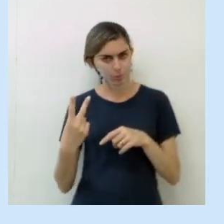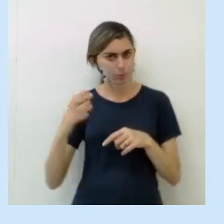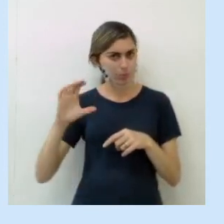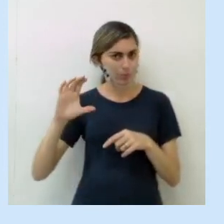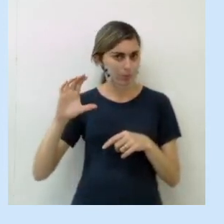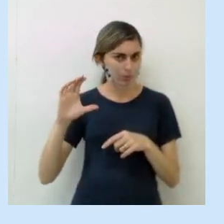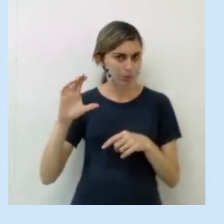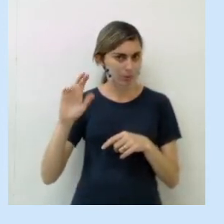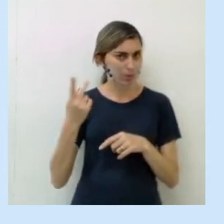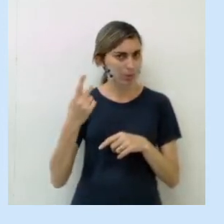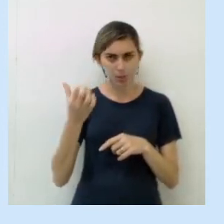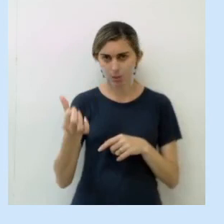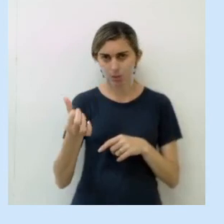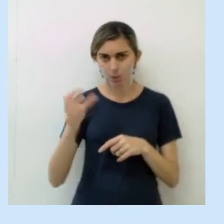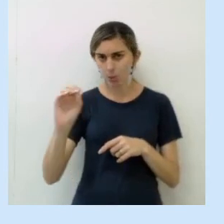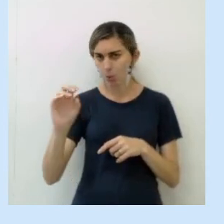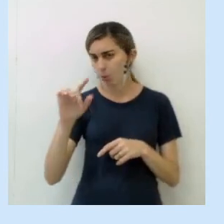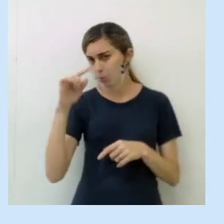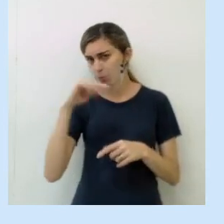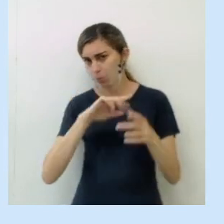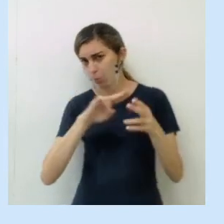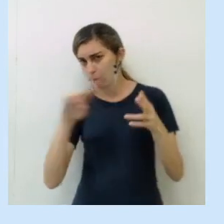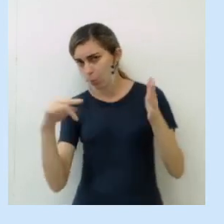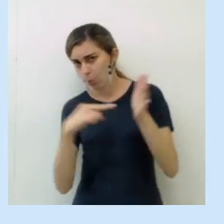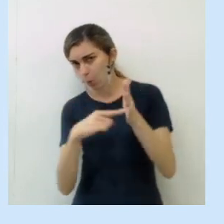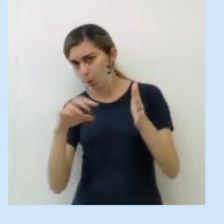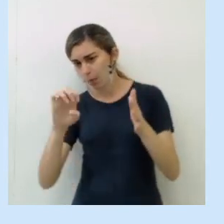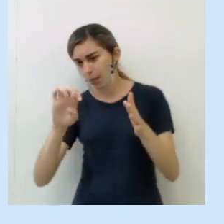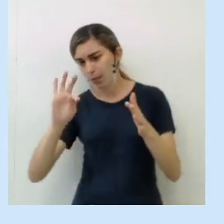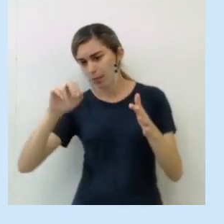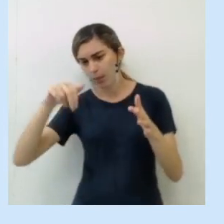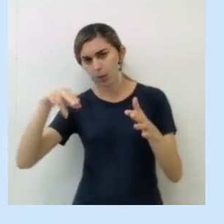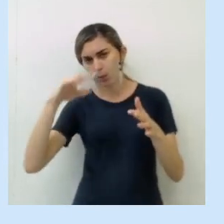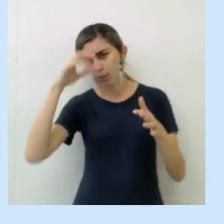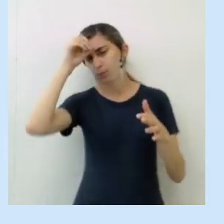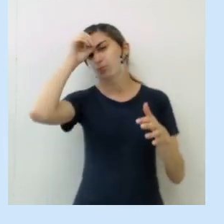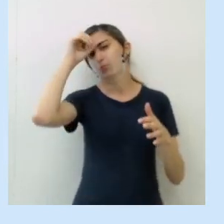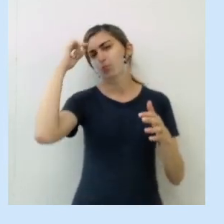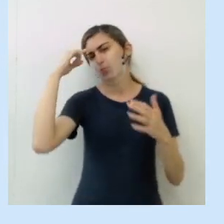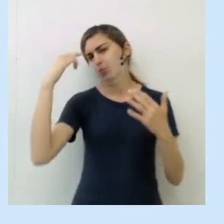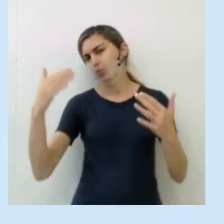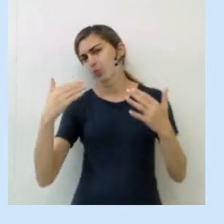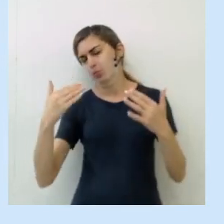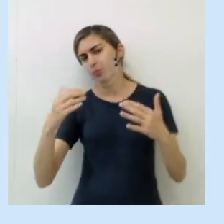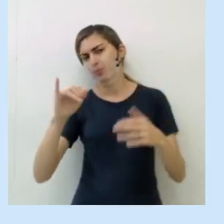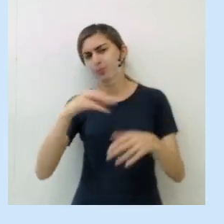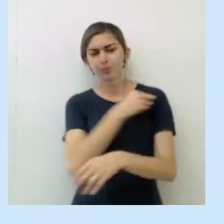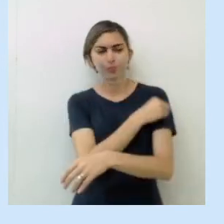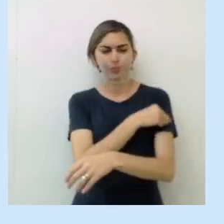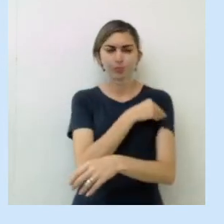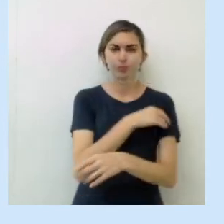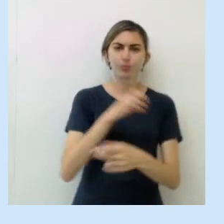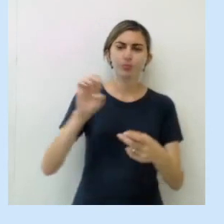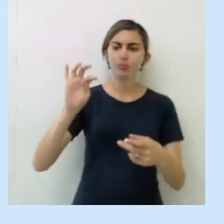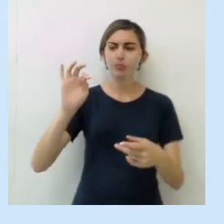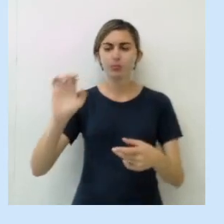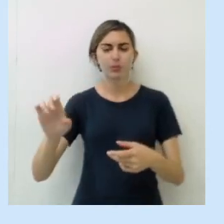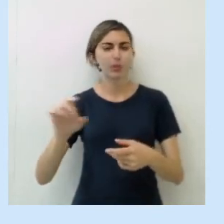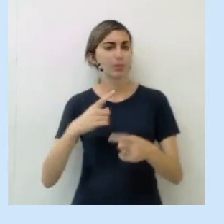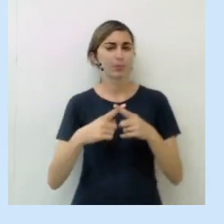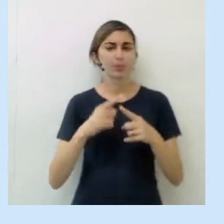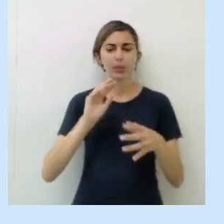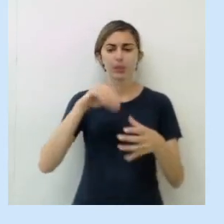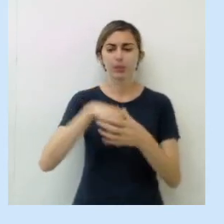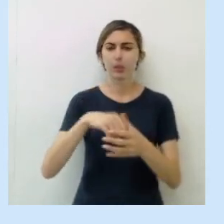C2H6O, você não consegue, se não tiver o nome dizendo etanol, você fica na dúvida se é álcool ou se é um éter, porque lá